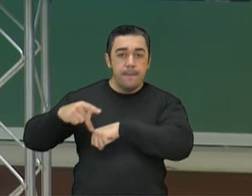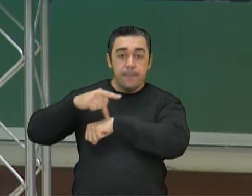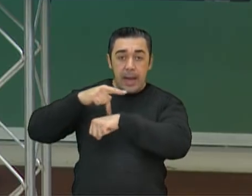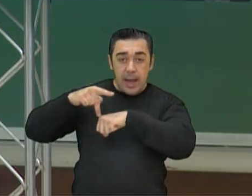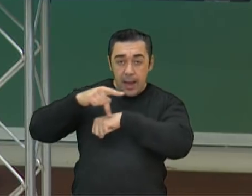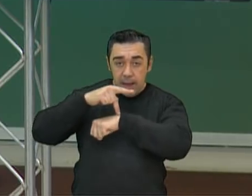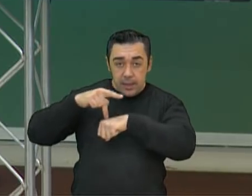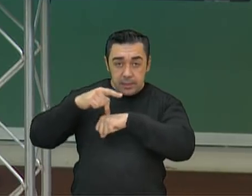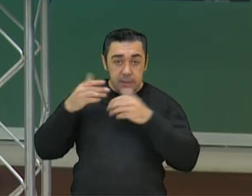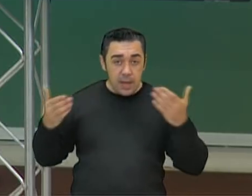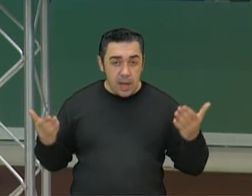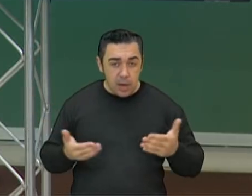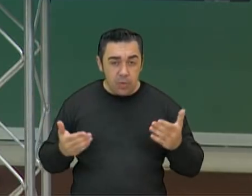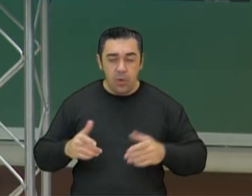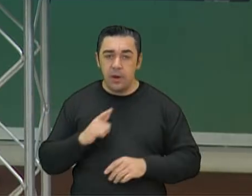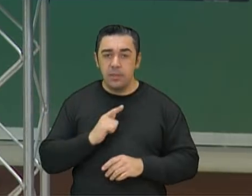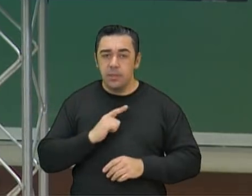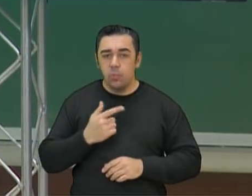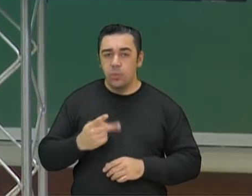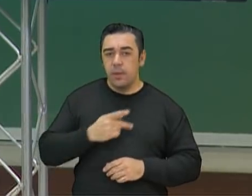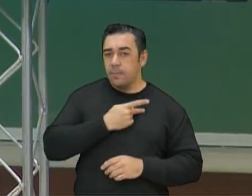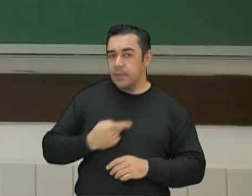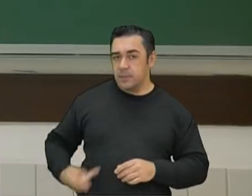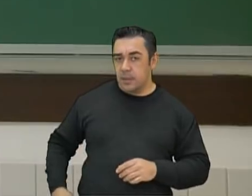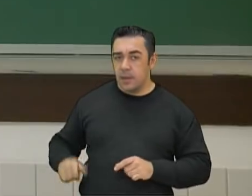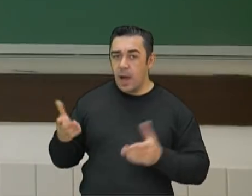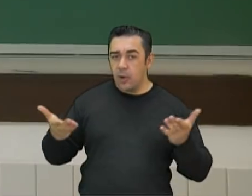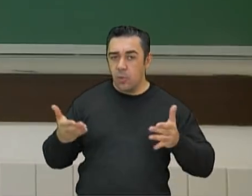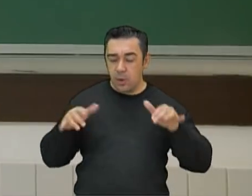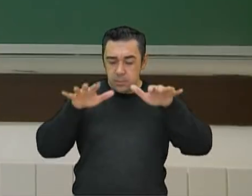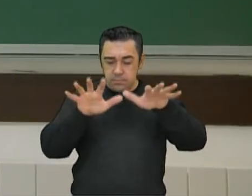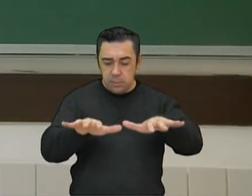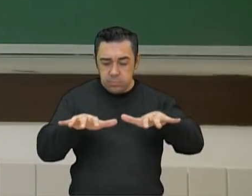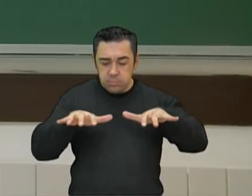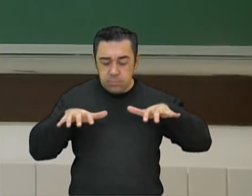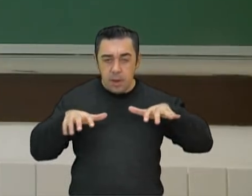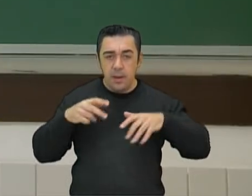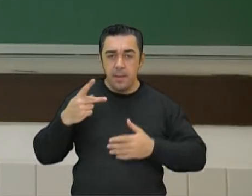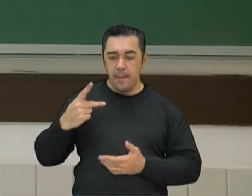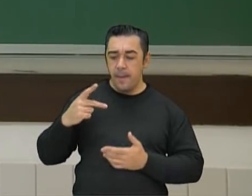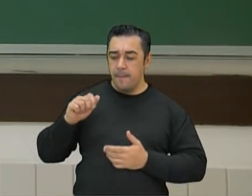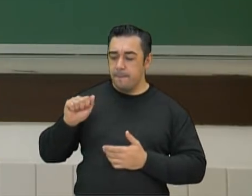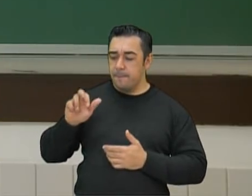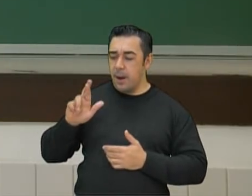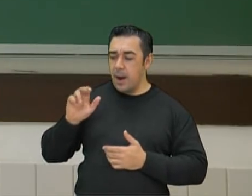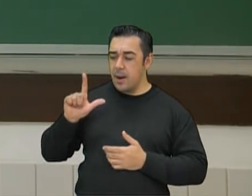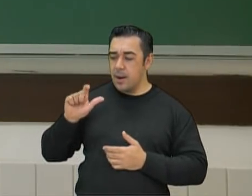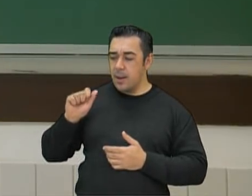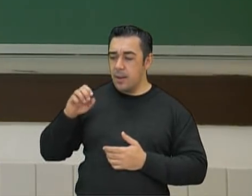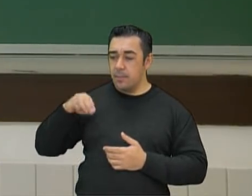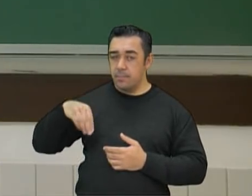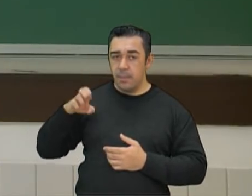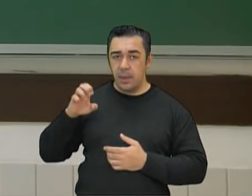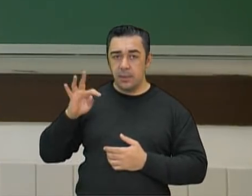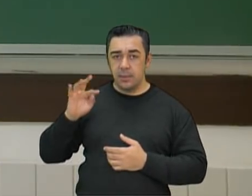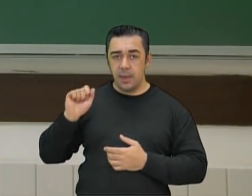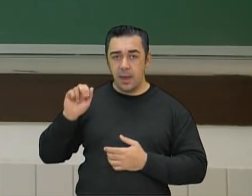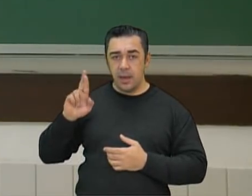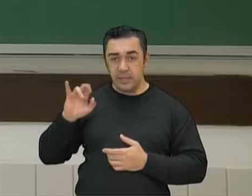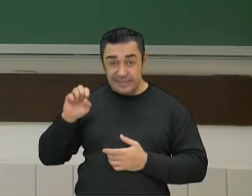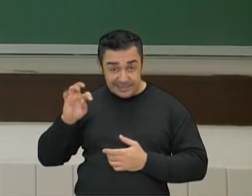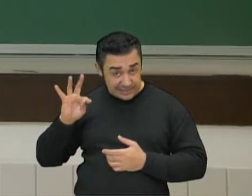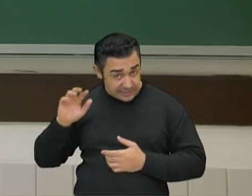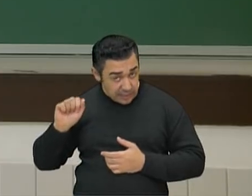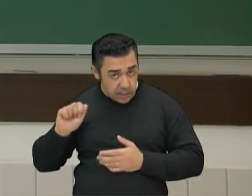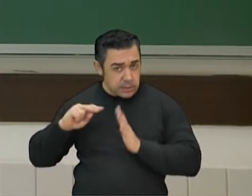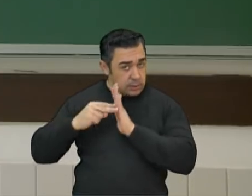república parlamentarista. Criança, o que é uma república parlamentarista? No